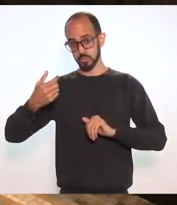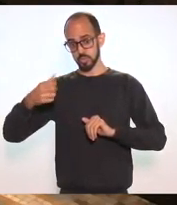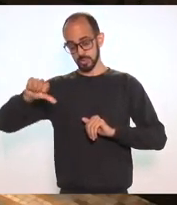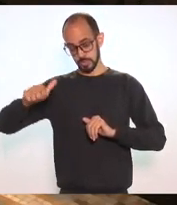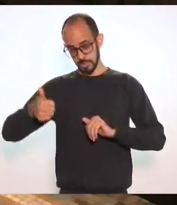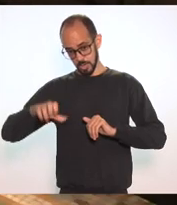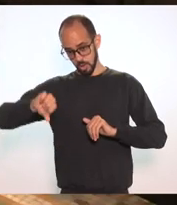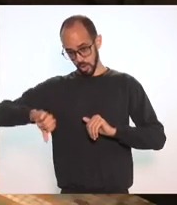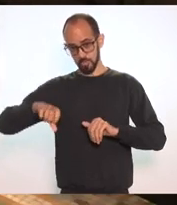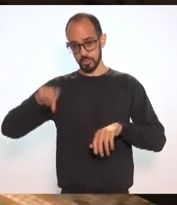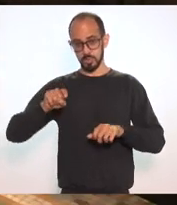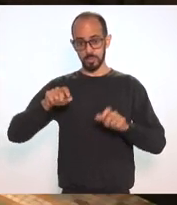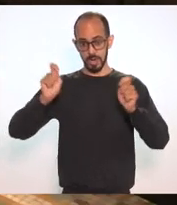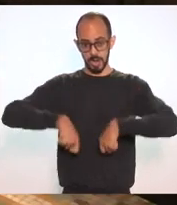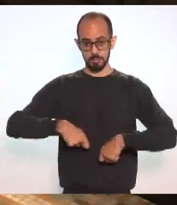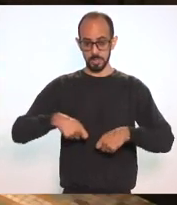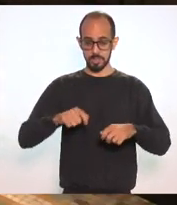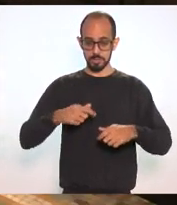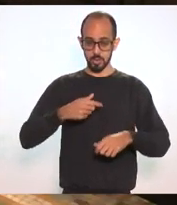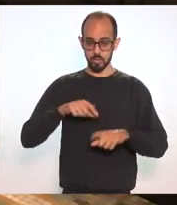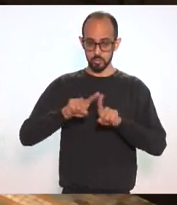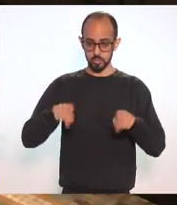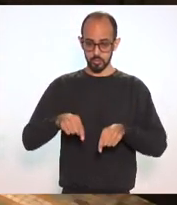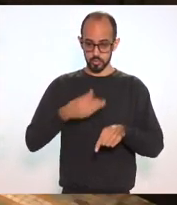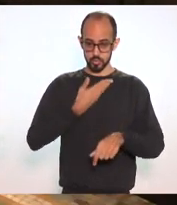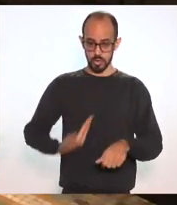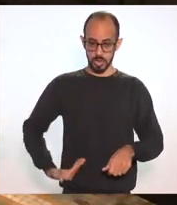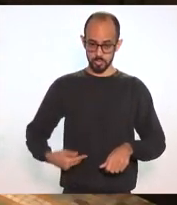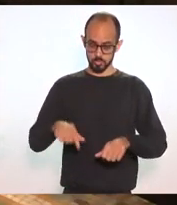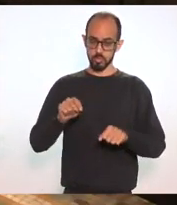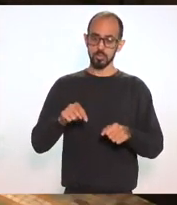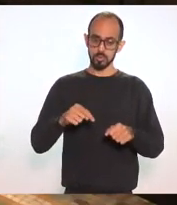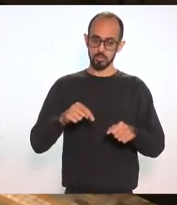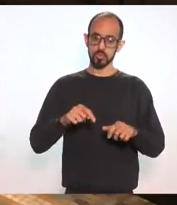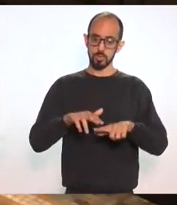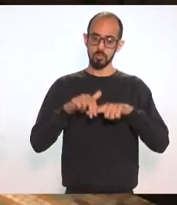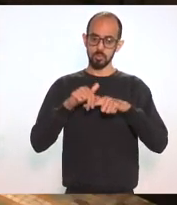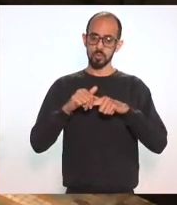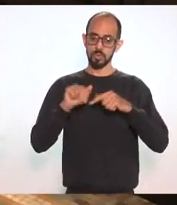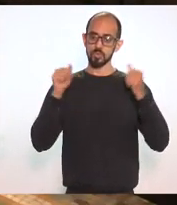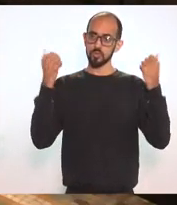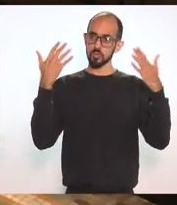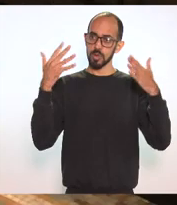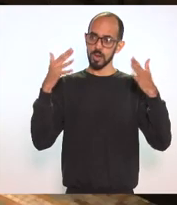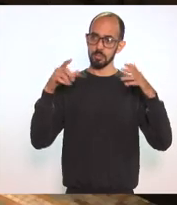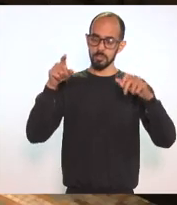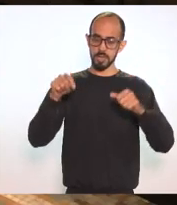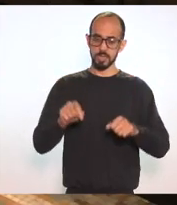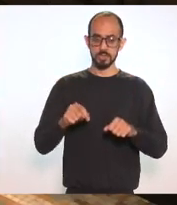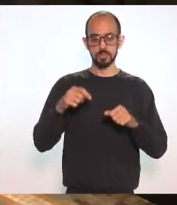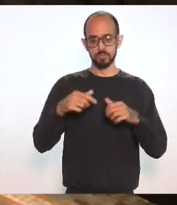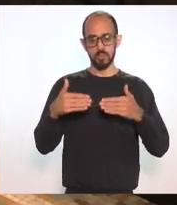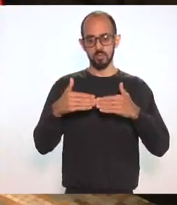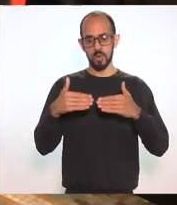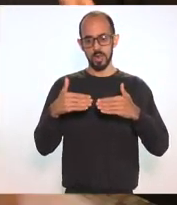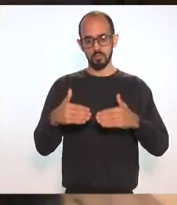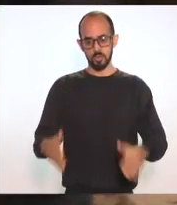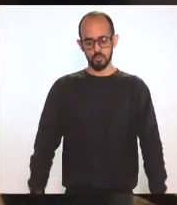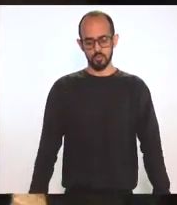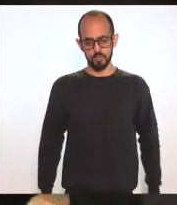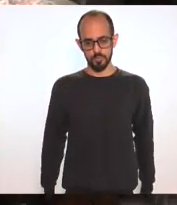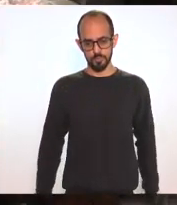pública no tocante ao enfrentamento de crimes cibernéticos. Portanto, cumprimento a autora, o parecer da Comissão de Ciência e Tecnologia favorável.